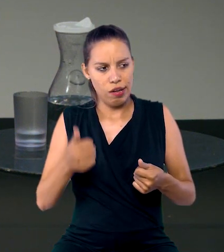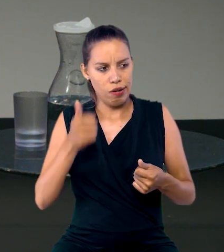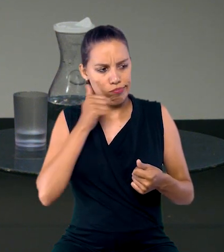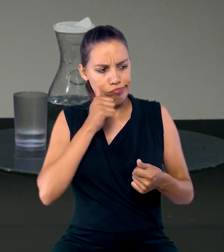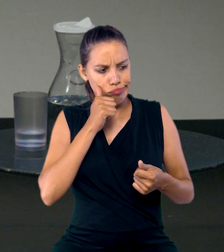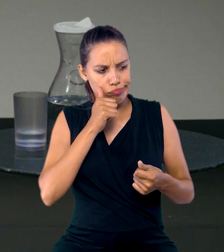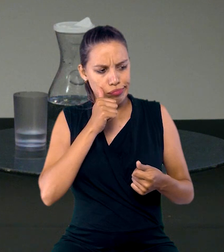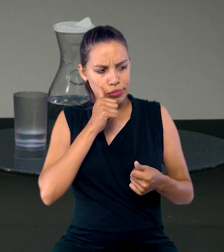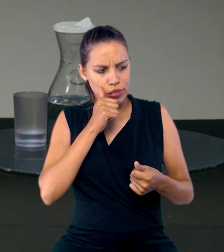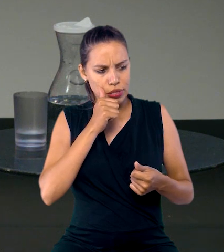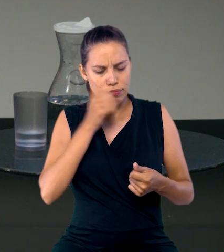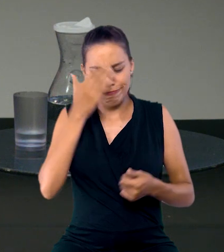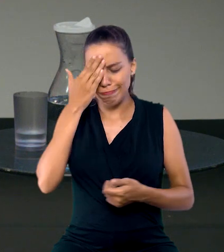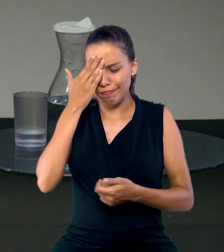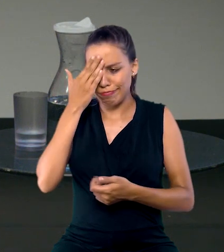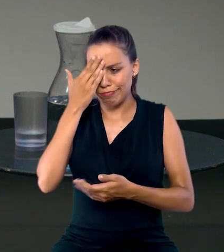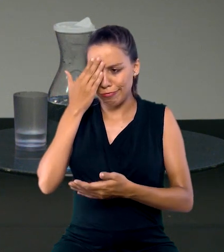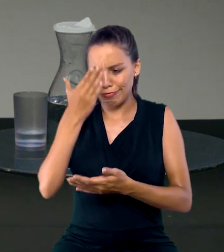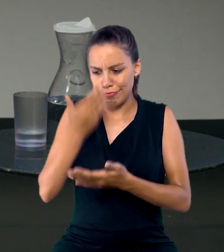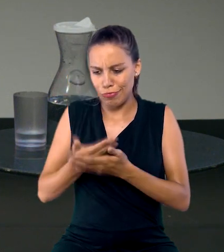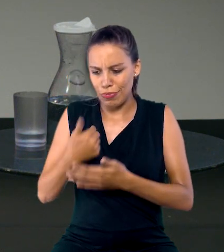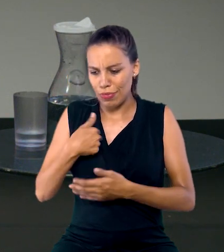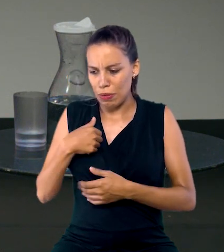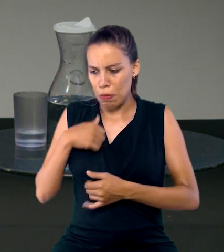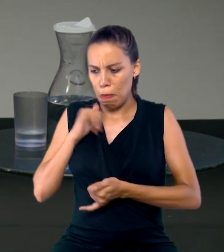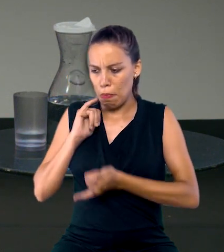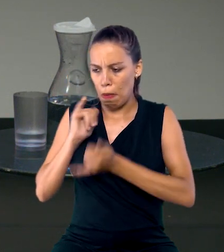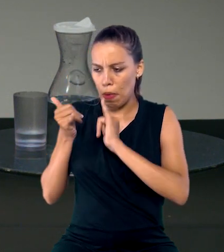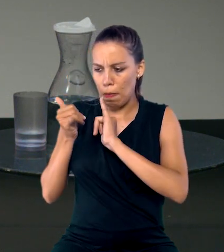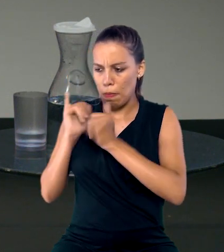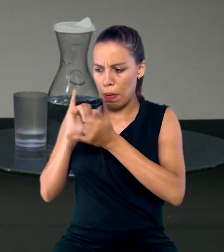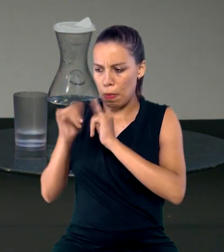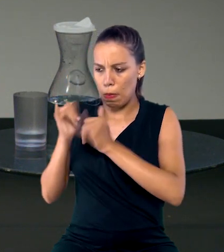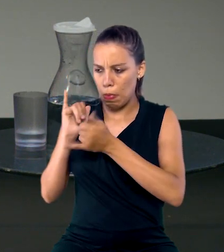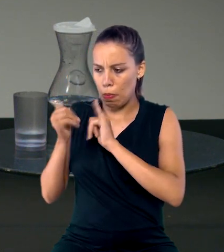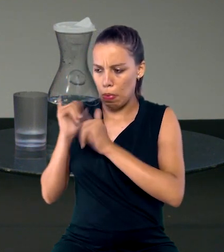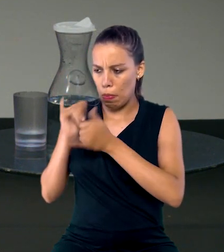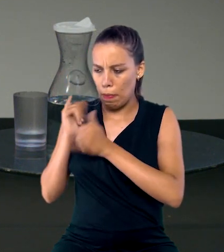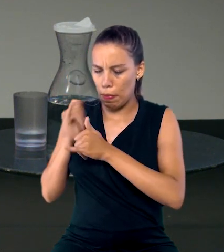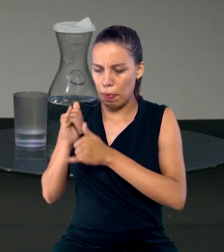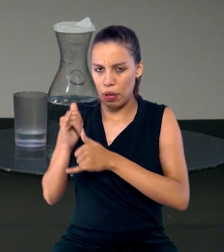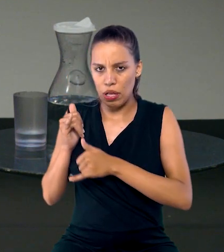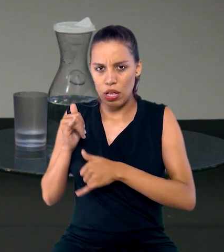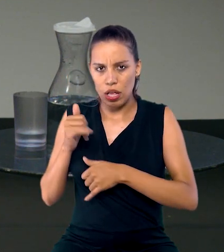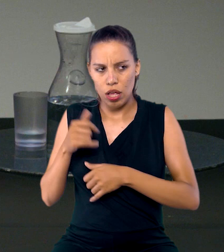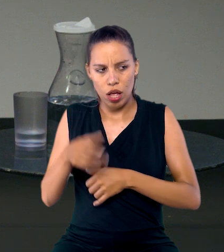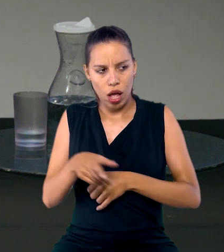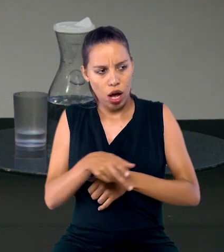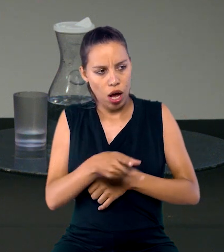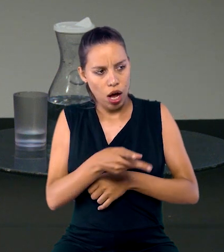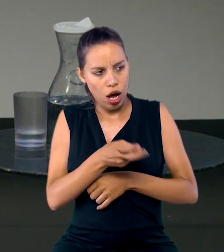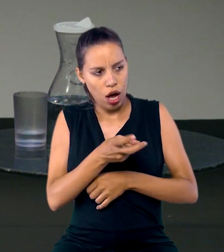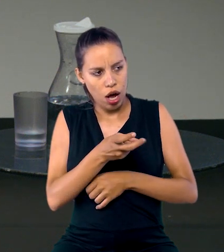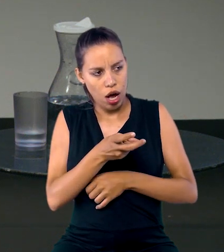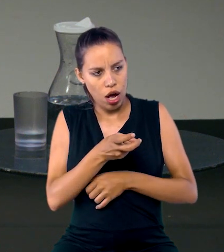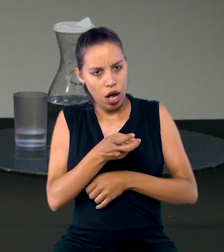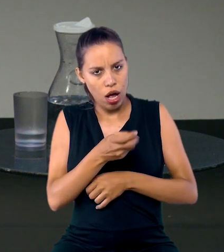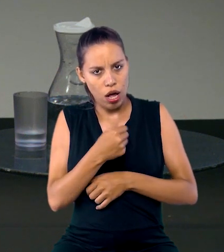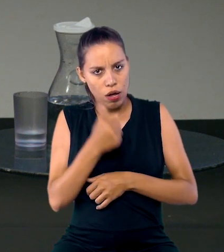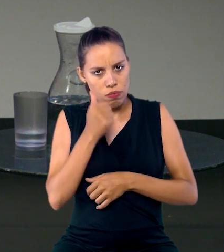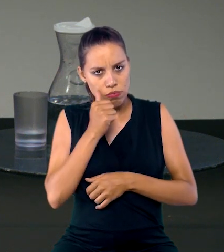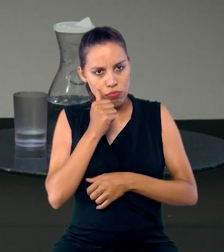confiou tanto em mim, acho que ninguém confiou tanto em mim, porque ela me